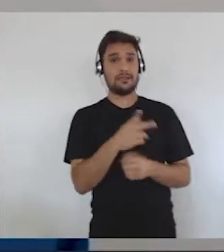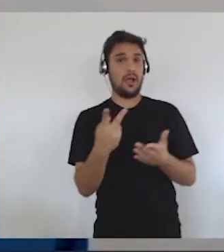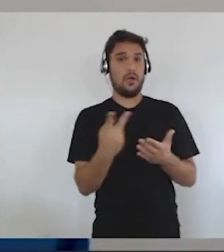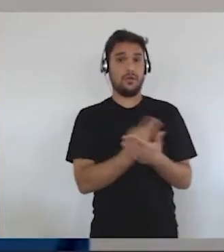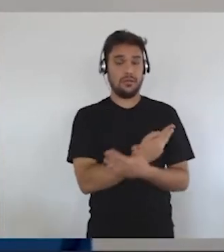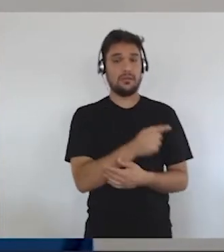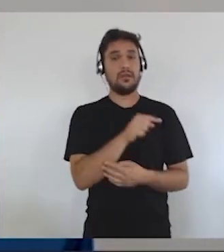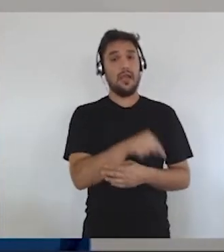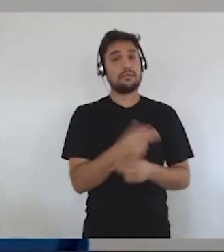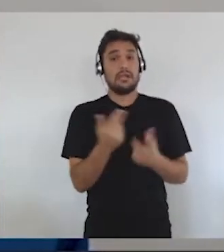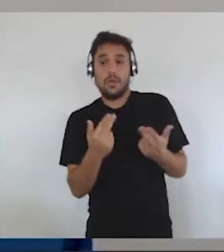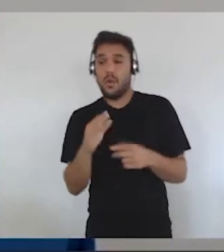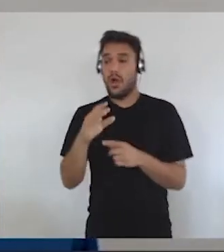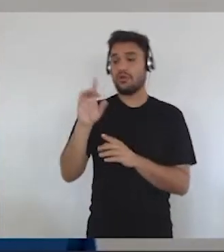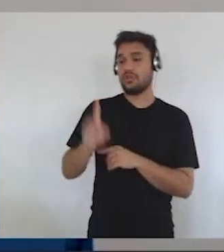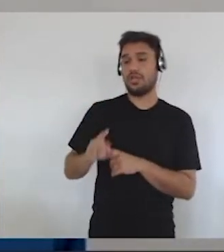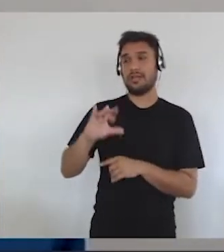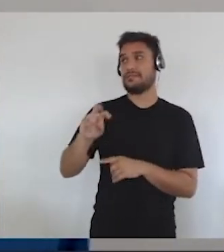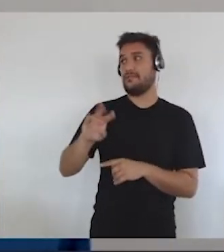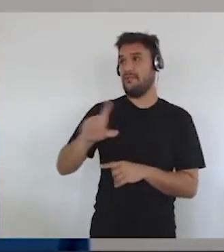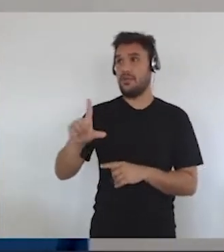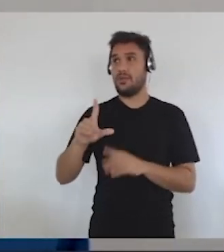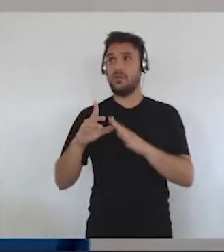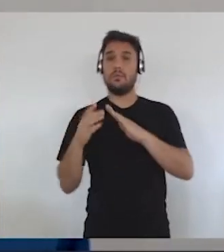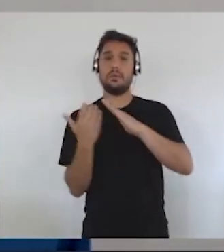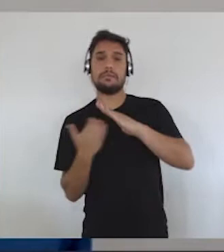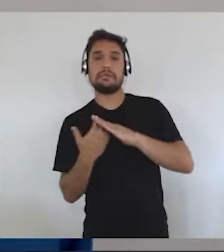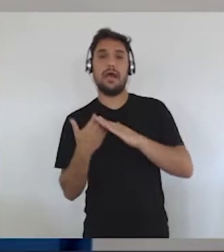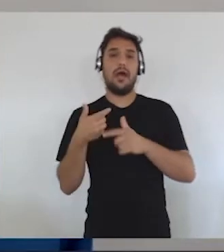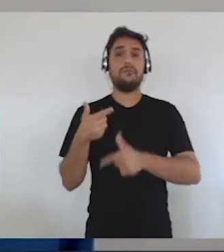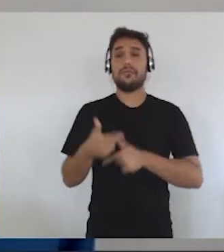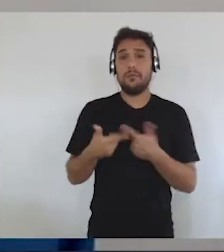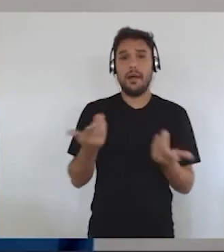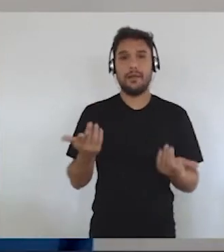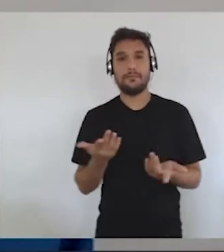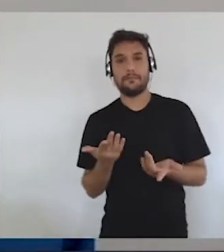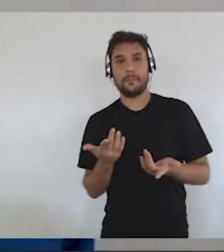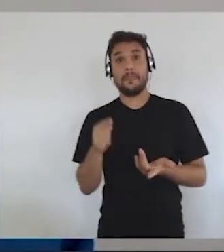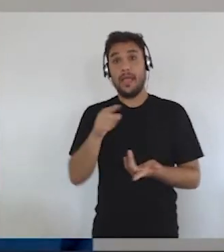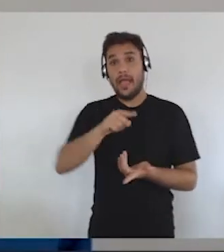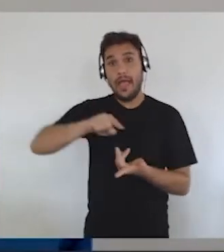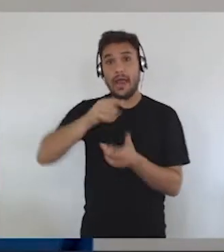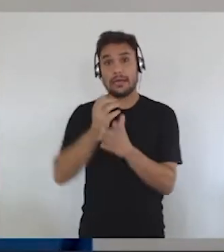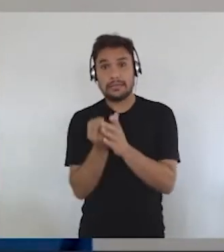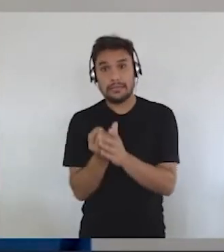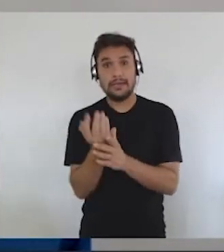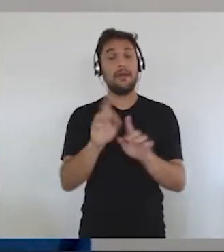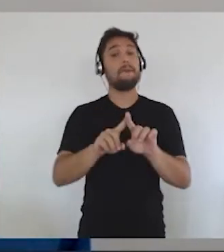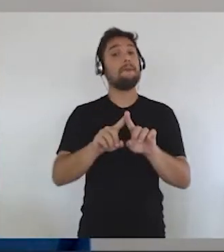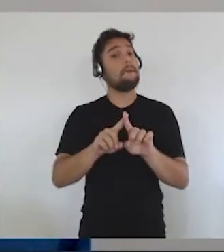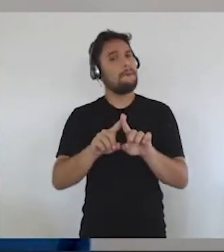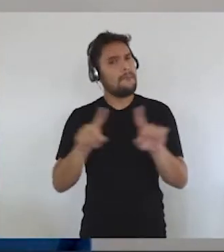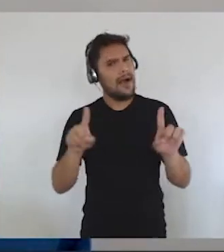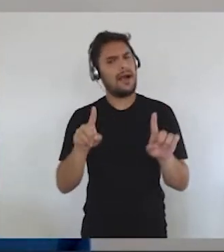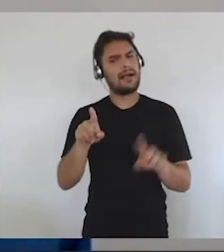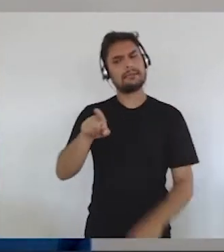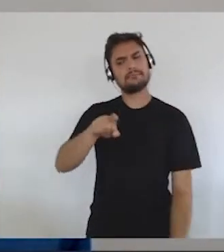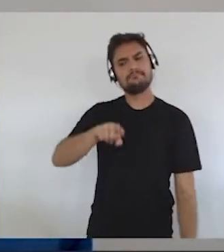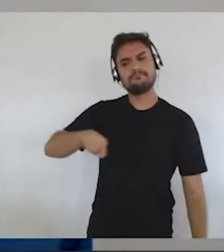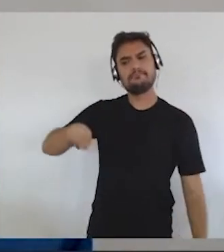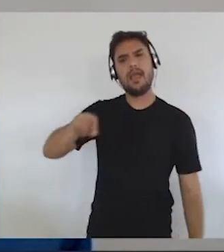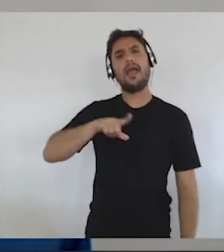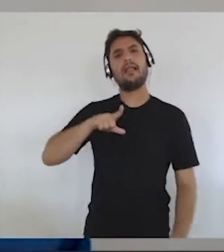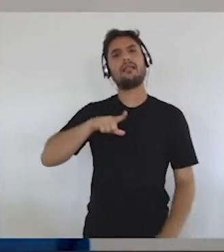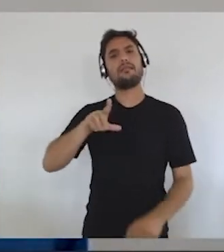com aquelas do direito civil, do direito empresarial, do direito do trabalho, se estabelecem, mas que apresentam um